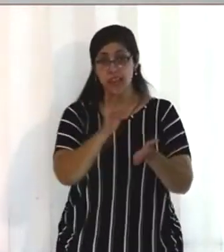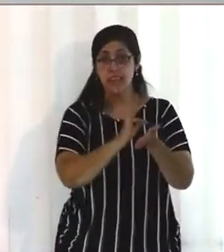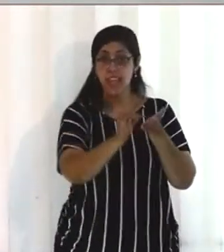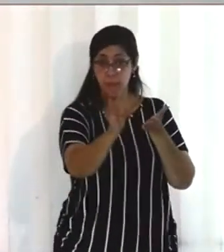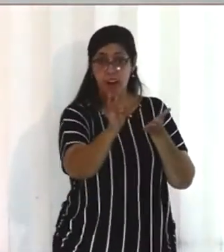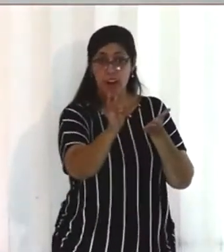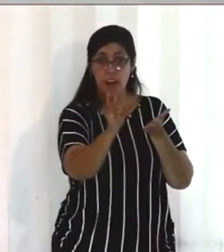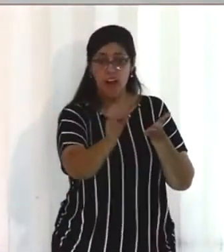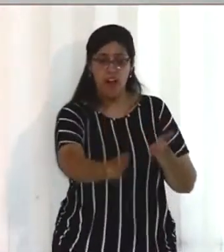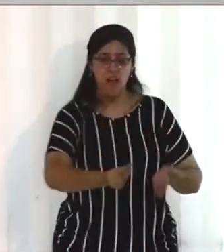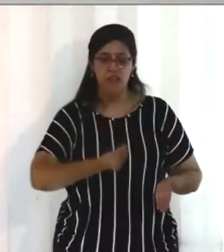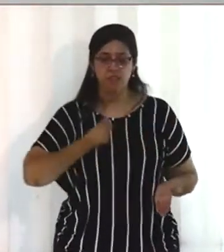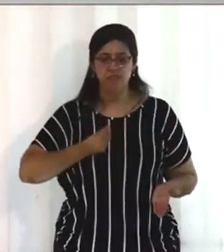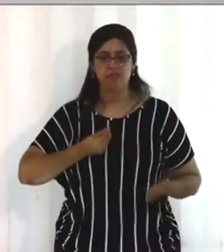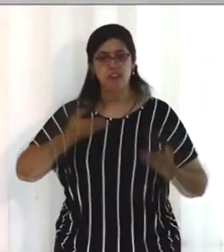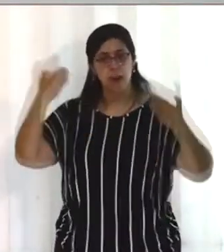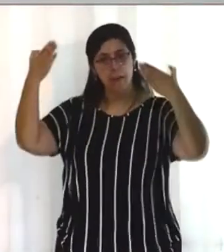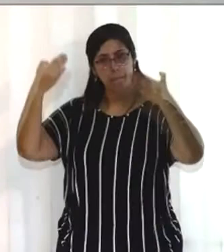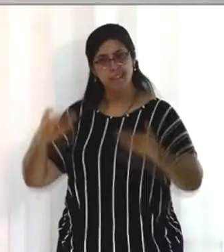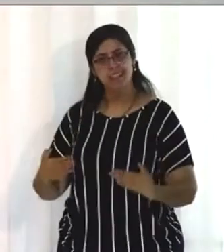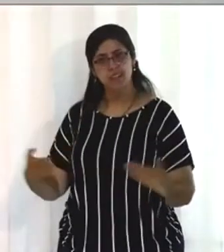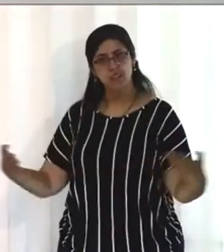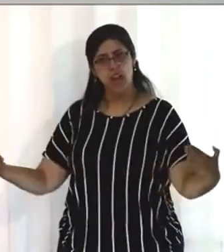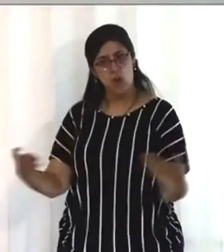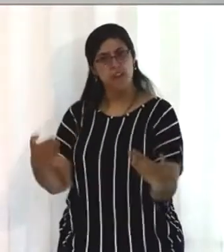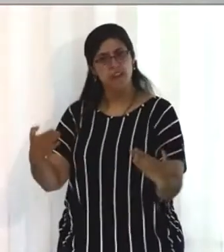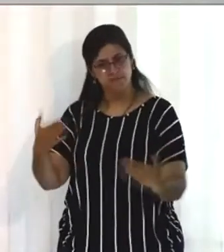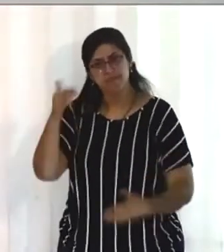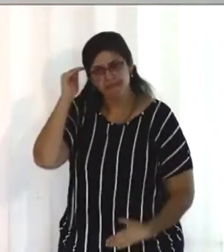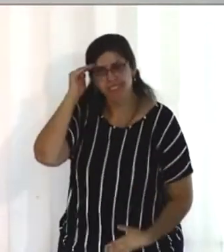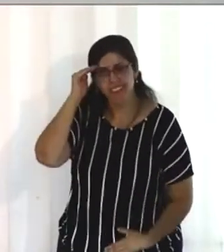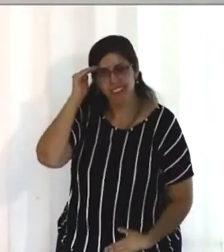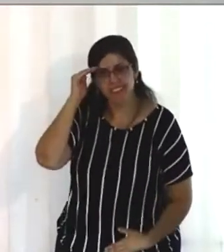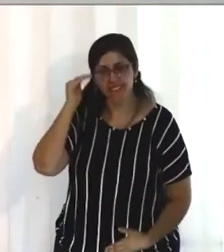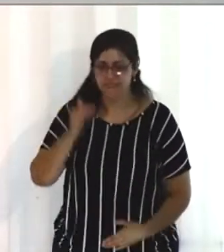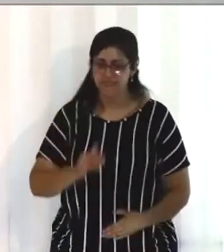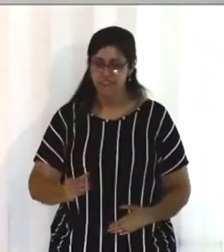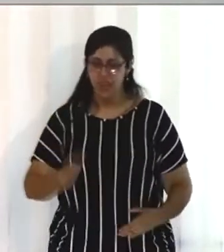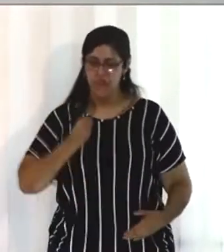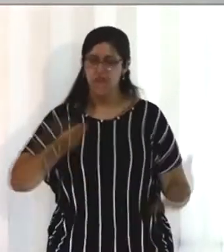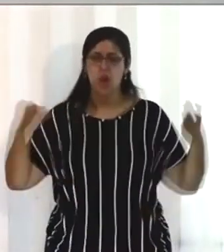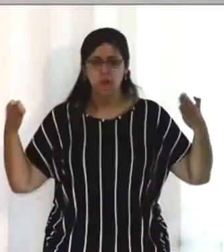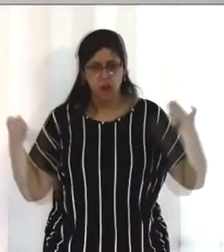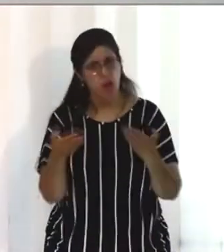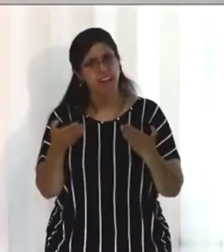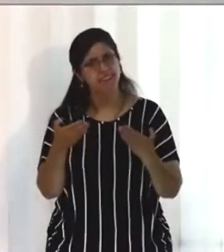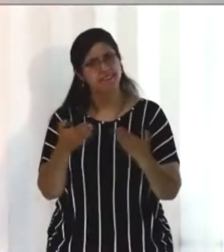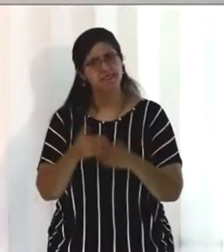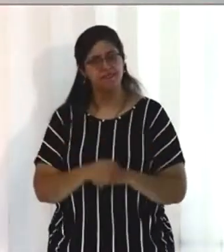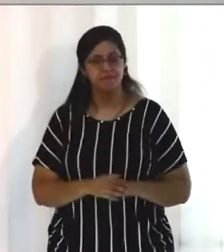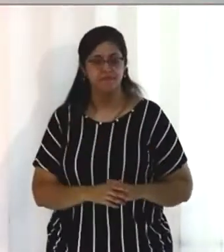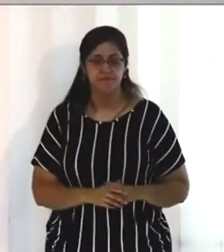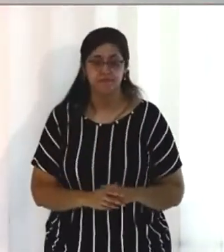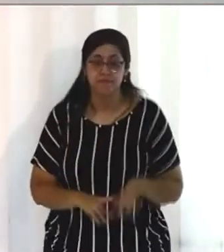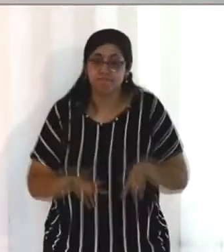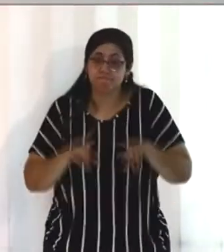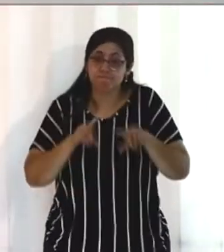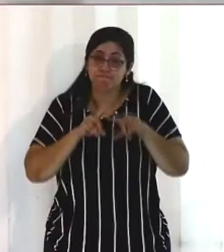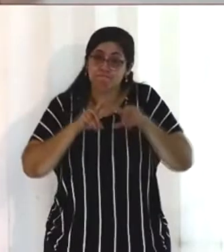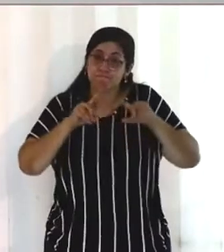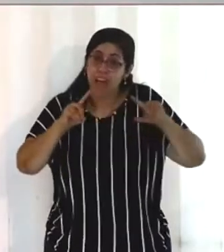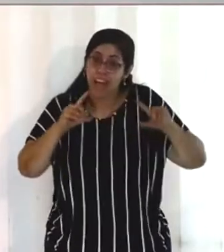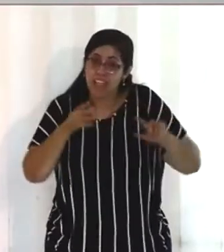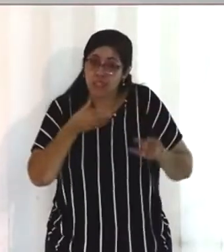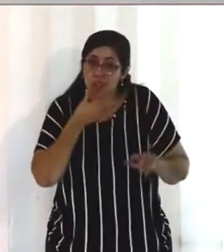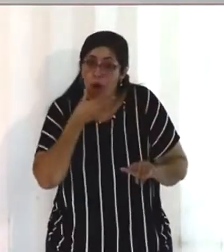é o seu melhor, viva tudo que você puder no presente. Infelizmente, Plínio, que relata